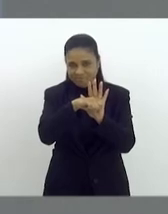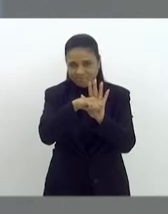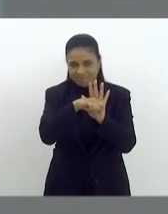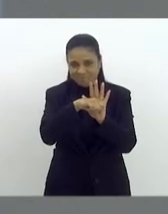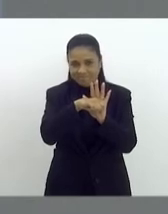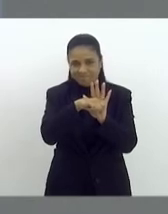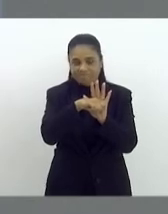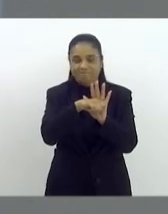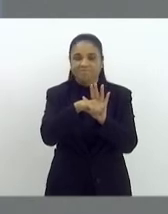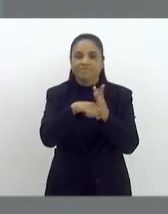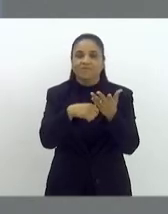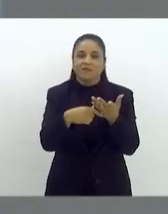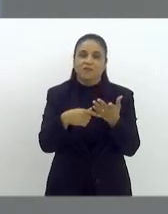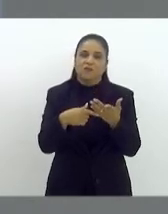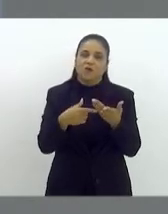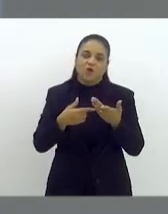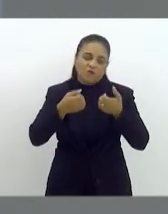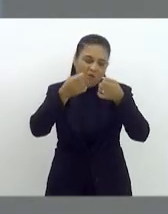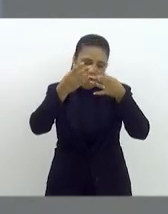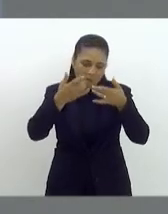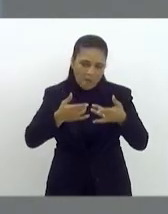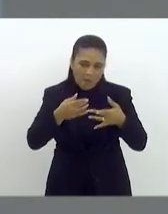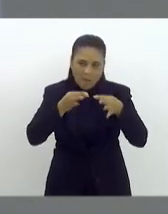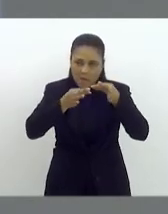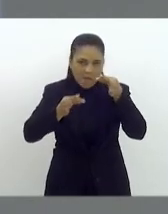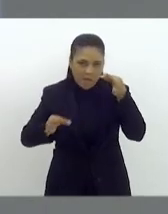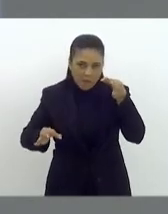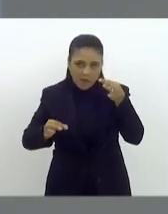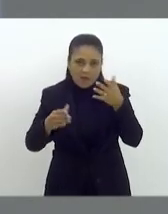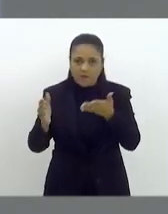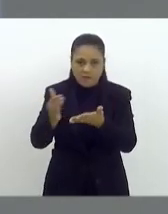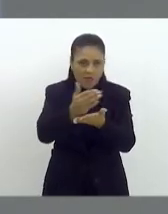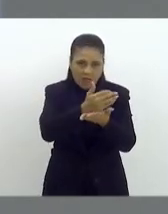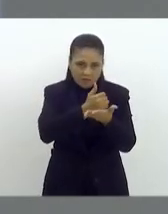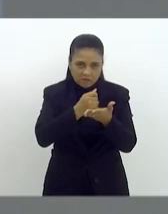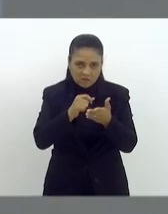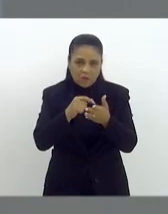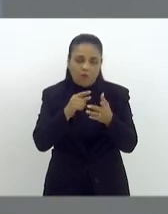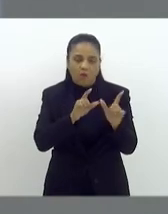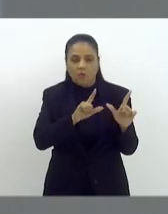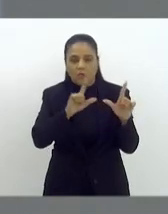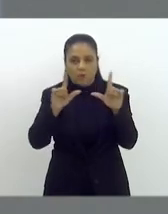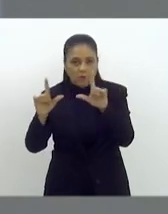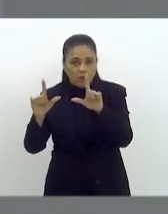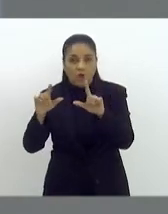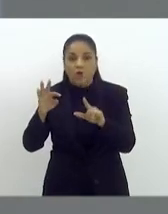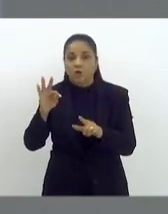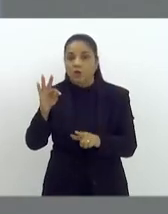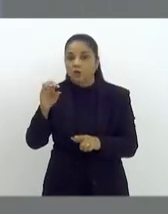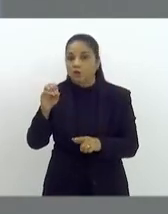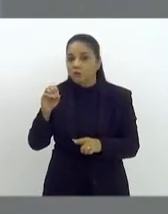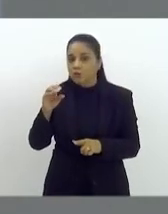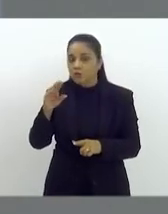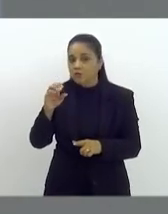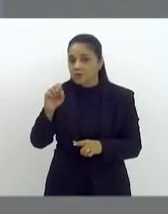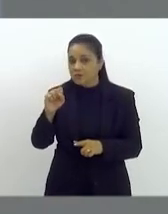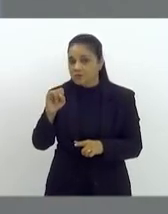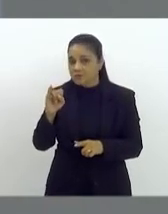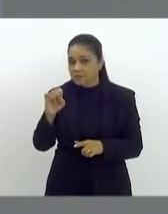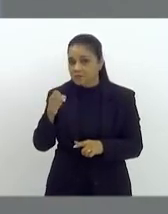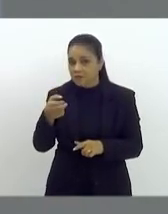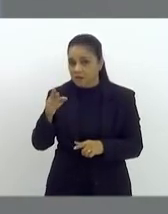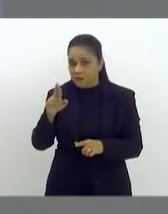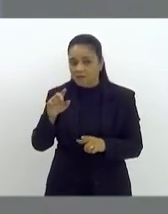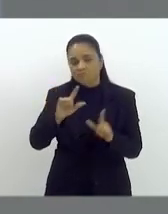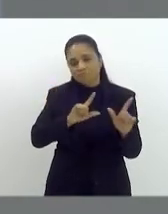vou simplesmente não me estendendo essa parte de análise dos dados aqui eu tinha até trazido a partir do docinho mulher mas vai ser apresentado no próximo